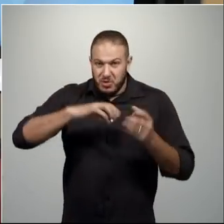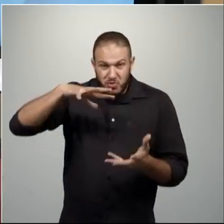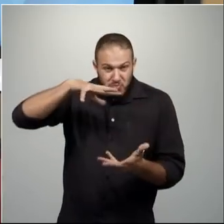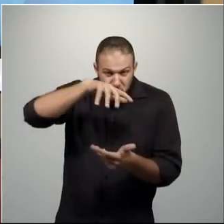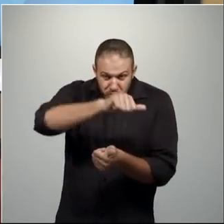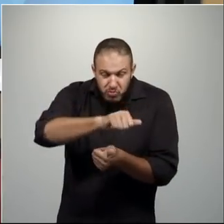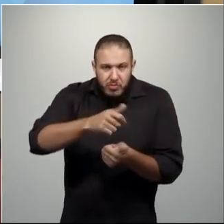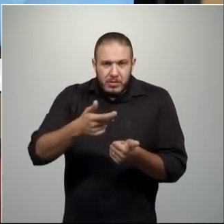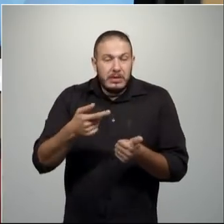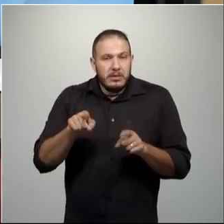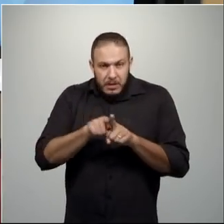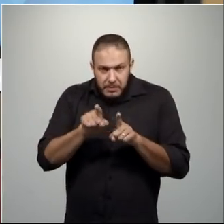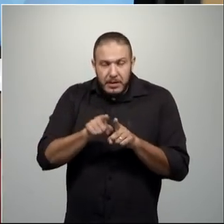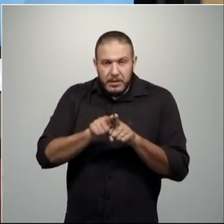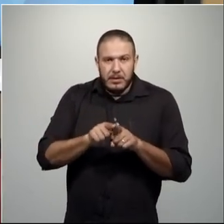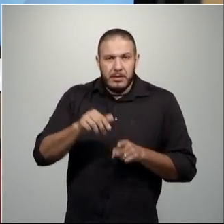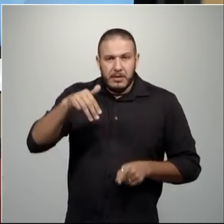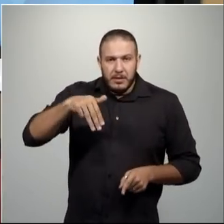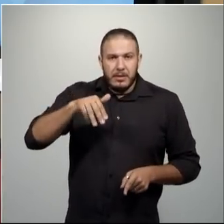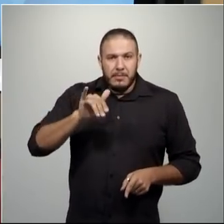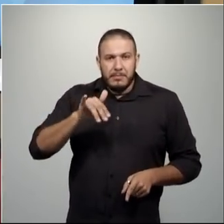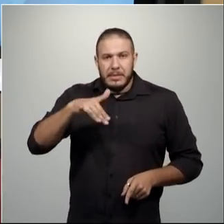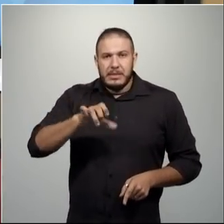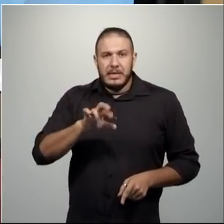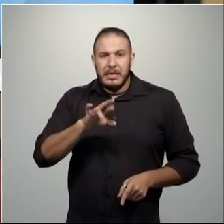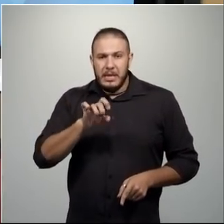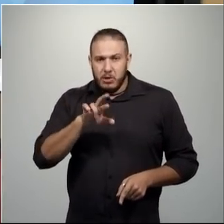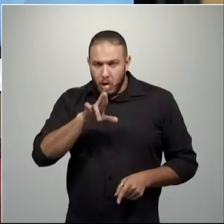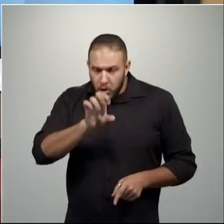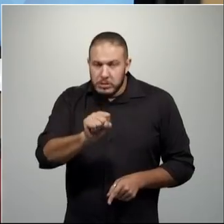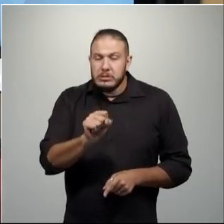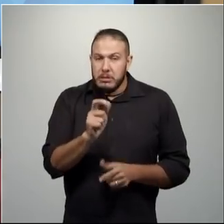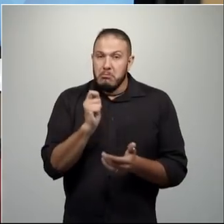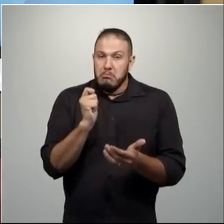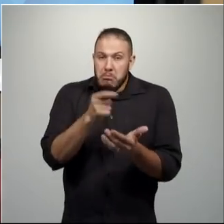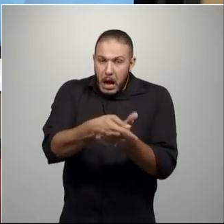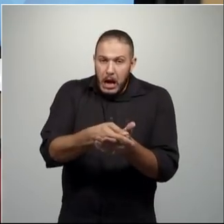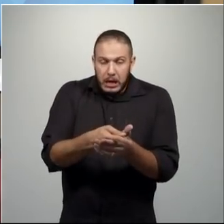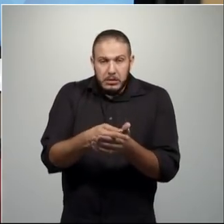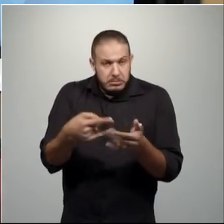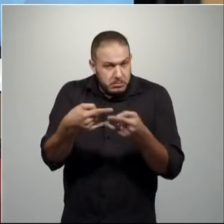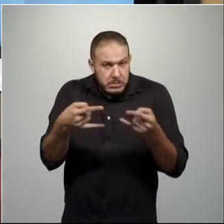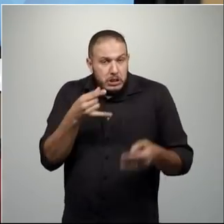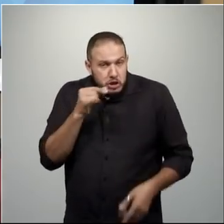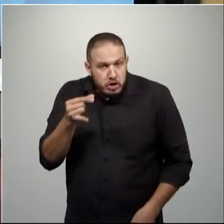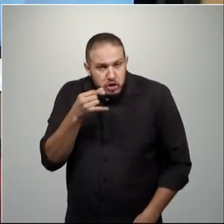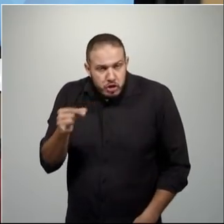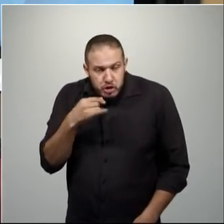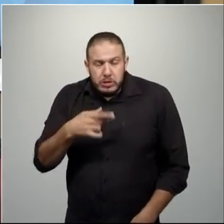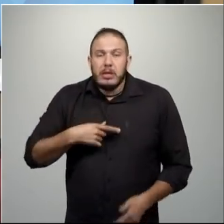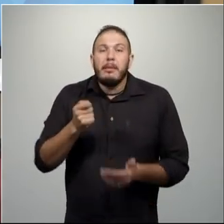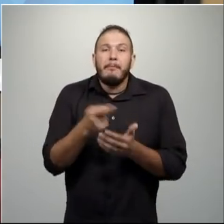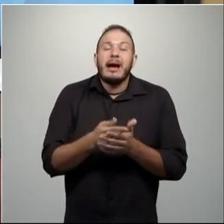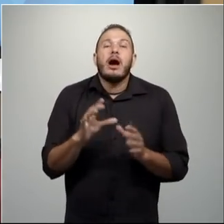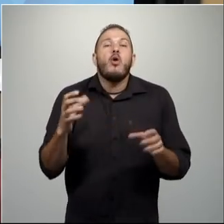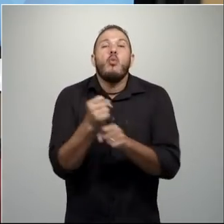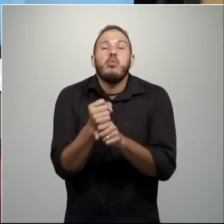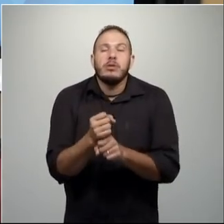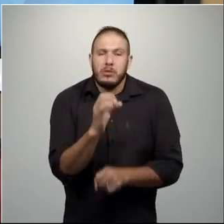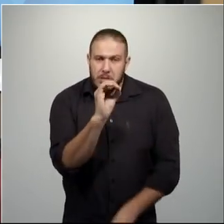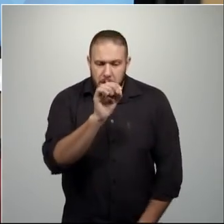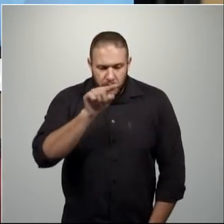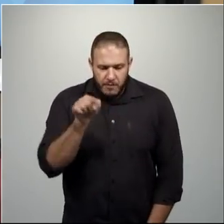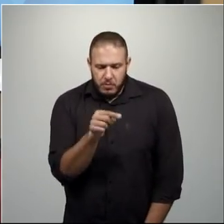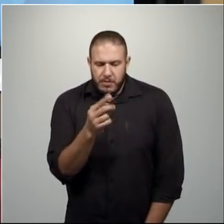os mineradores pagam suas contas de energia e o quanto eles estão pagando é 0.24 por cento de